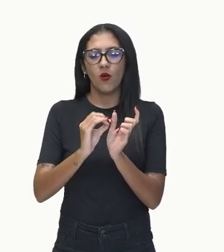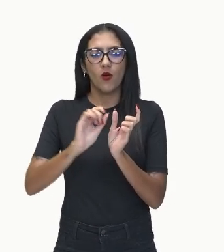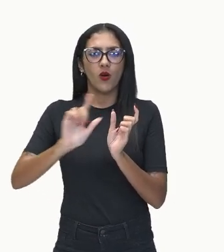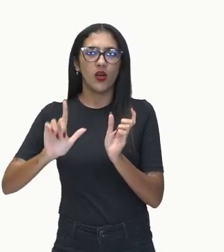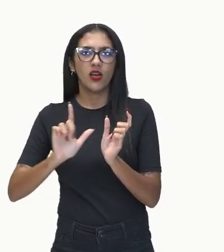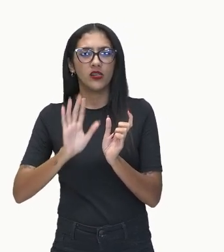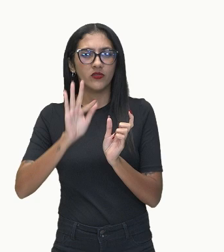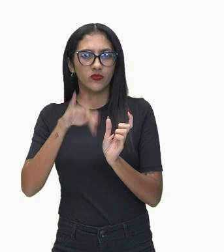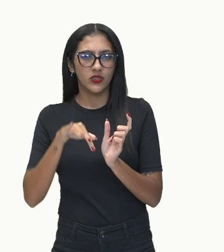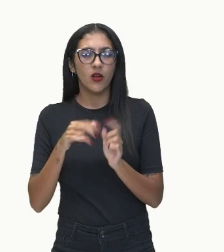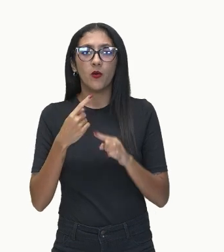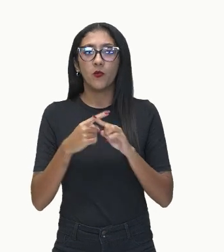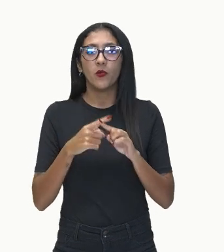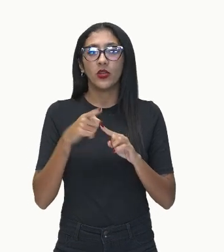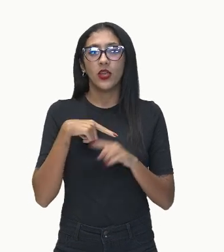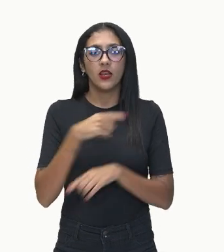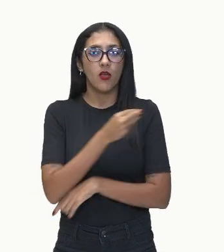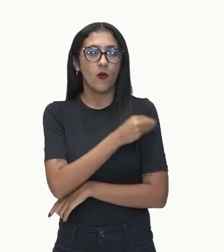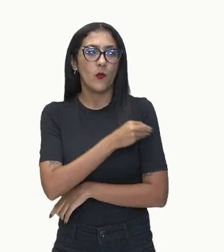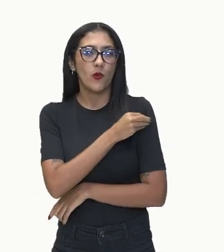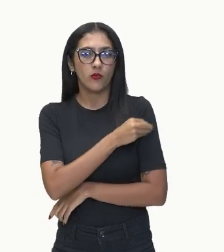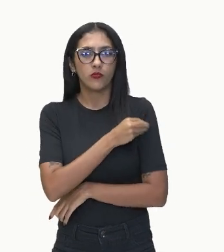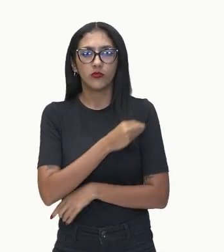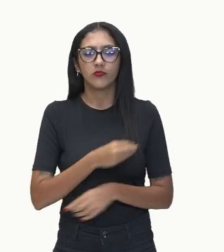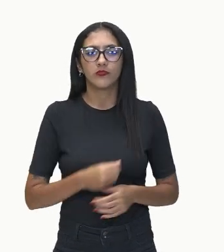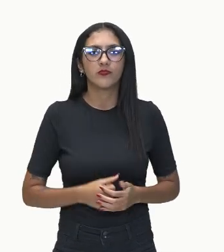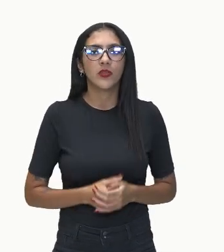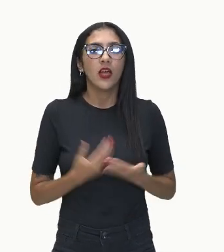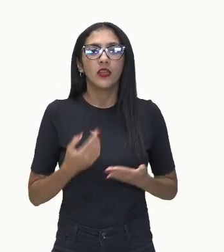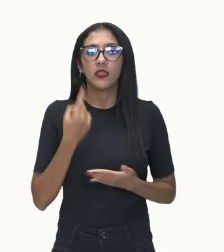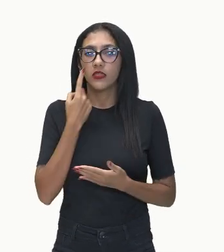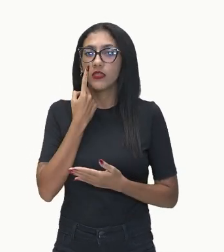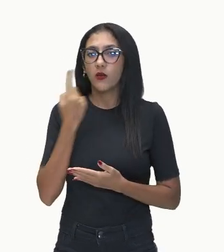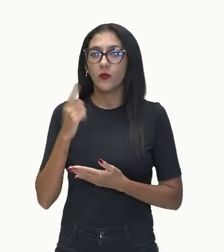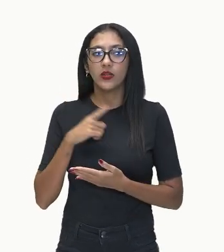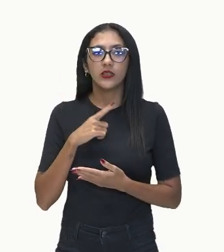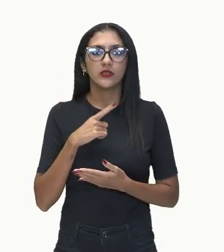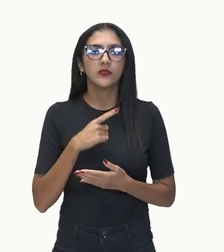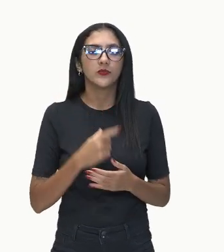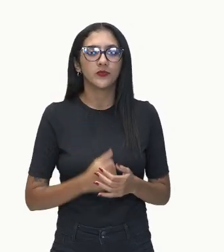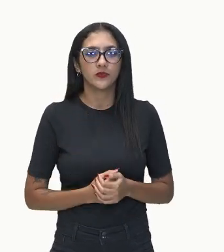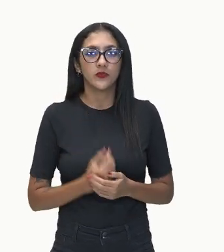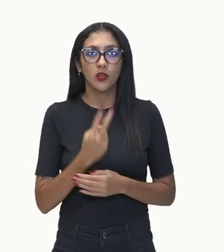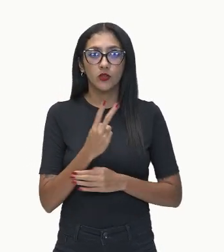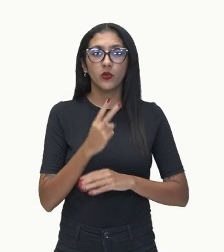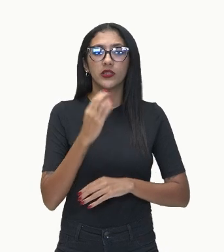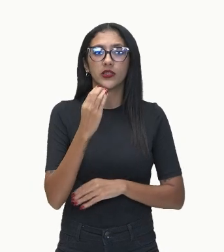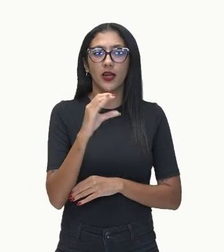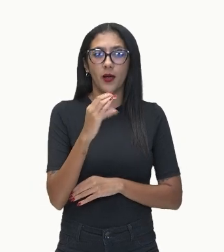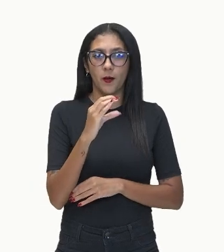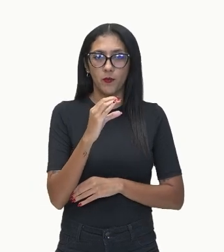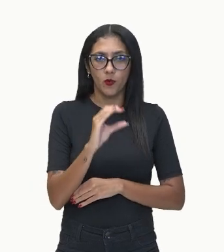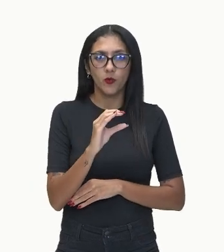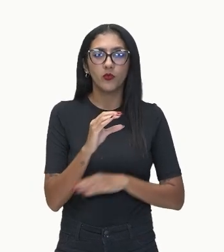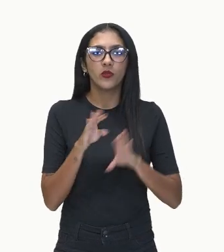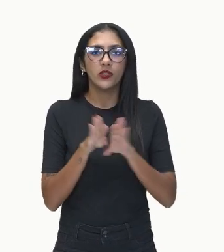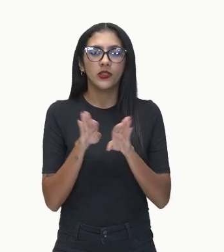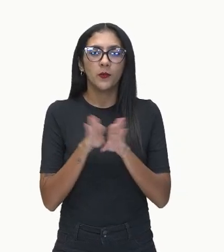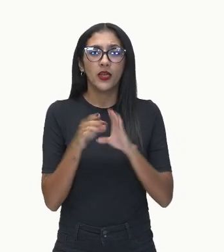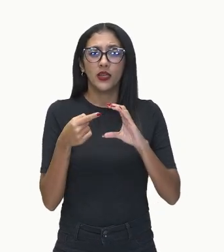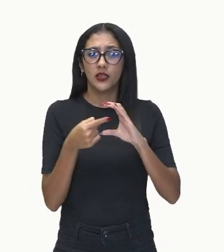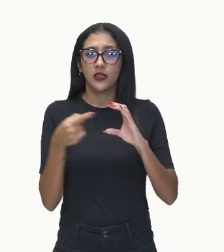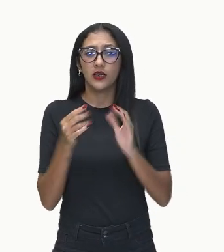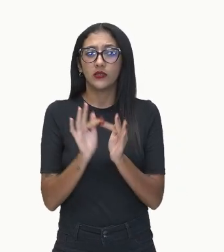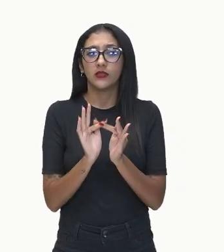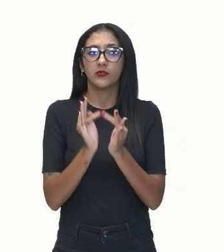porque ele é um álcool. Então, esse composto aqui tem 2 carbonos, só tem ligação simples e ele é um álcool, portanto, ele é